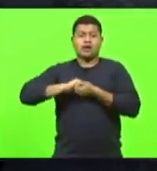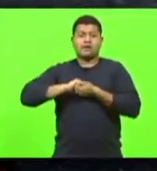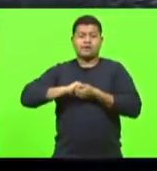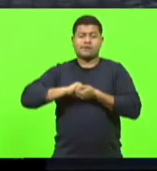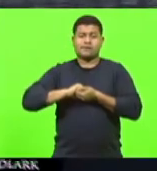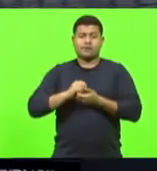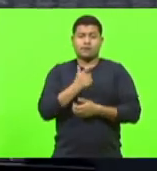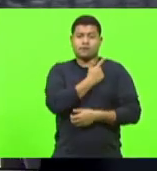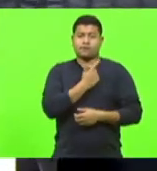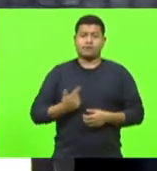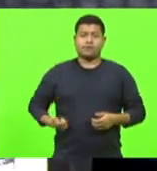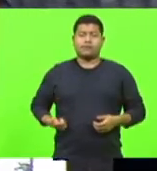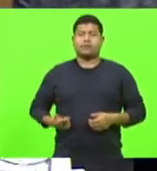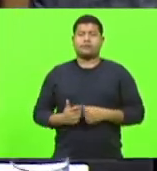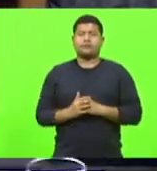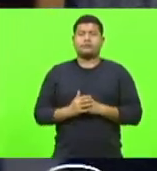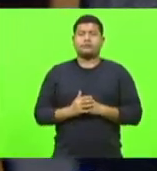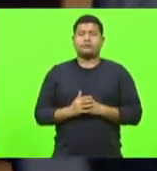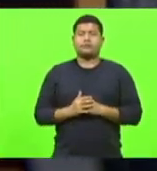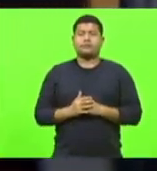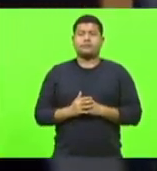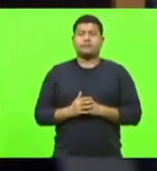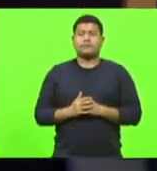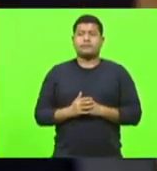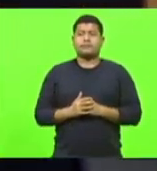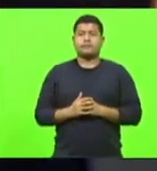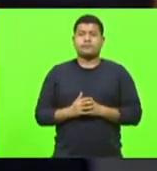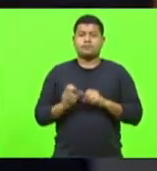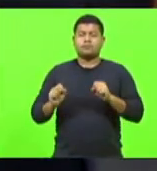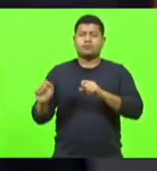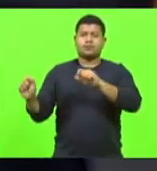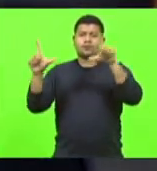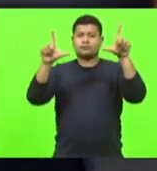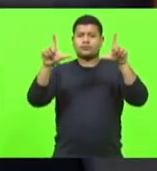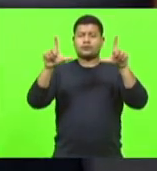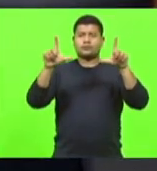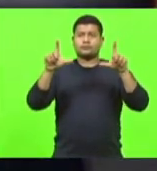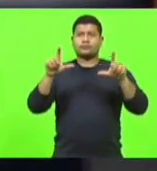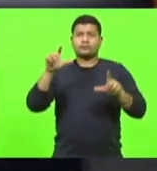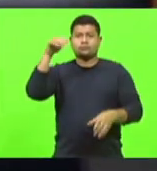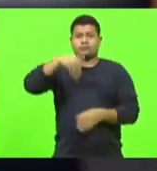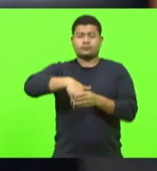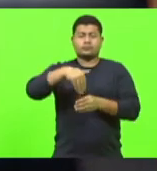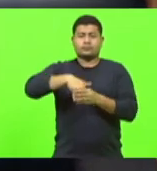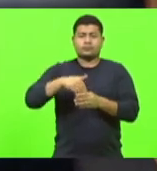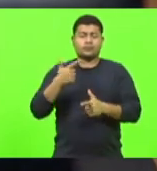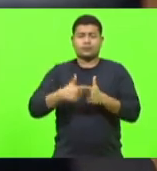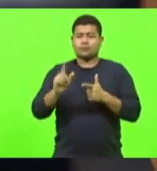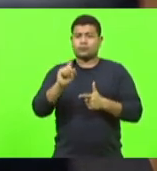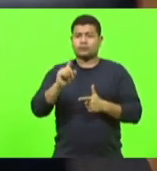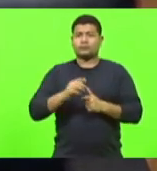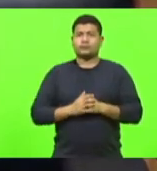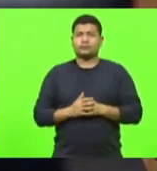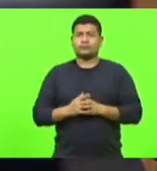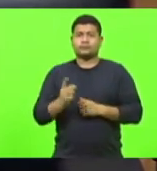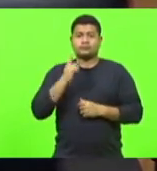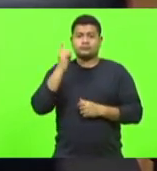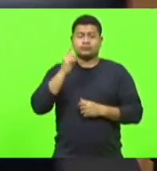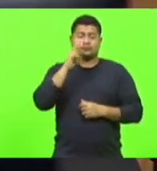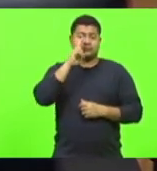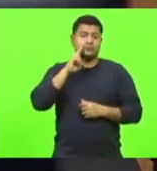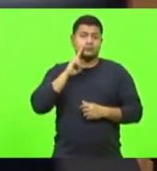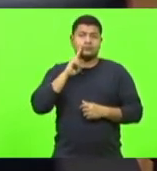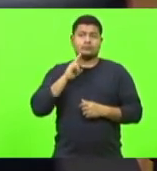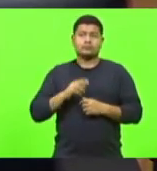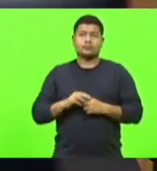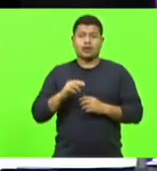podemos abrir o painel presidente e isso pode abrir o painel Sem problema se presente quanto tempo tá Diva vossa excelência e permite também